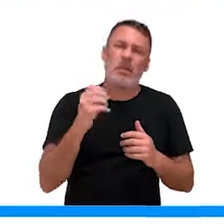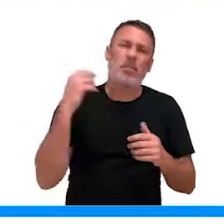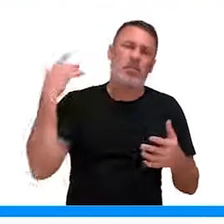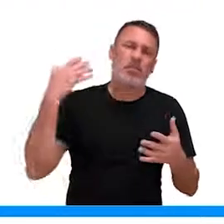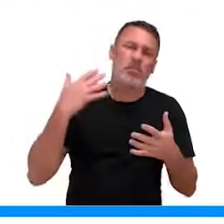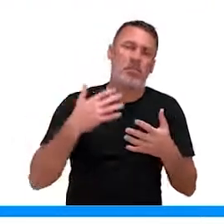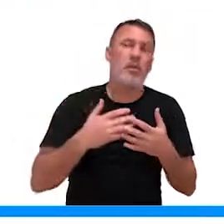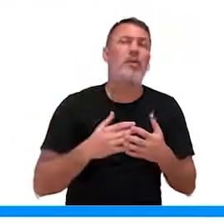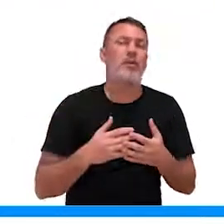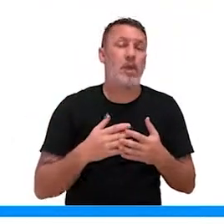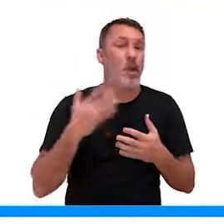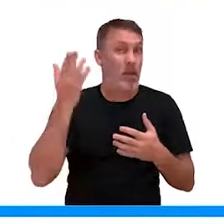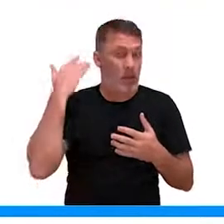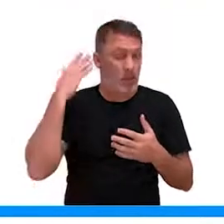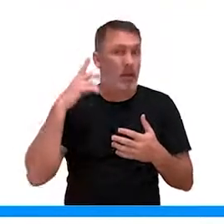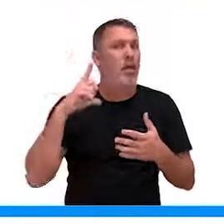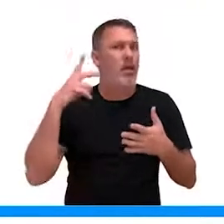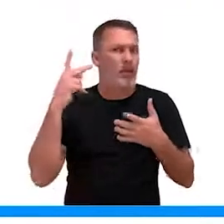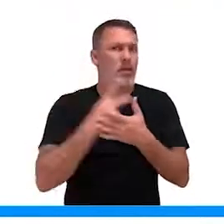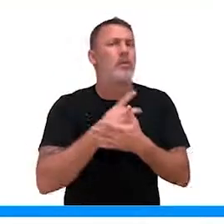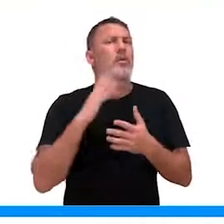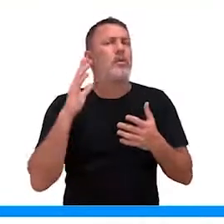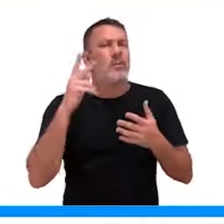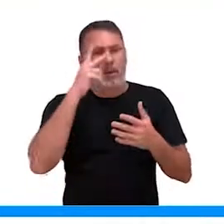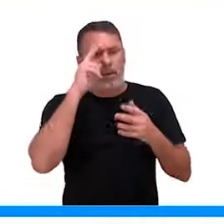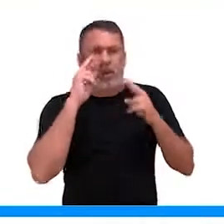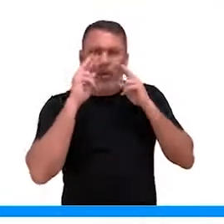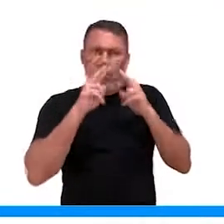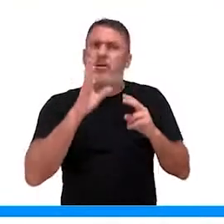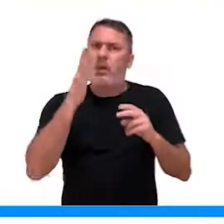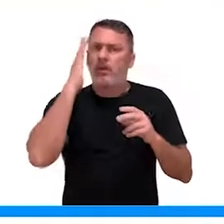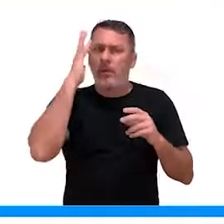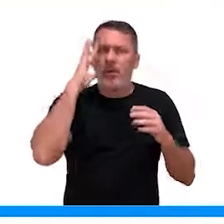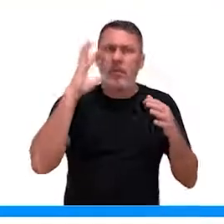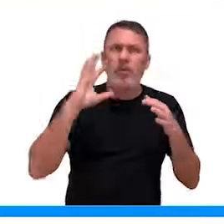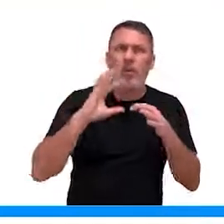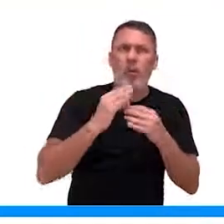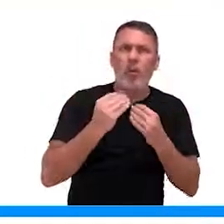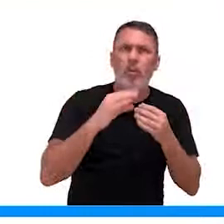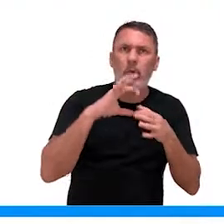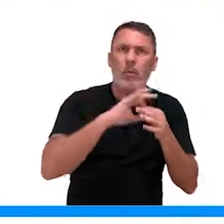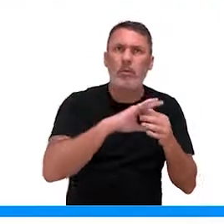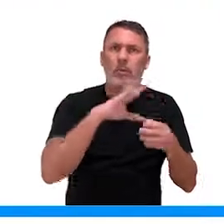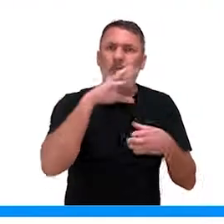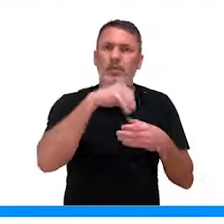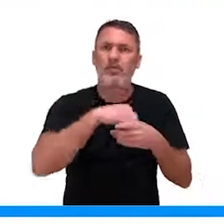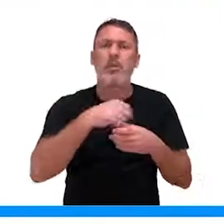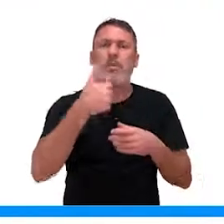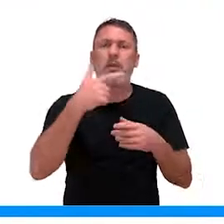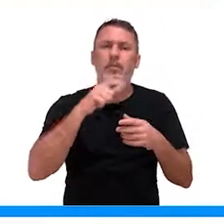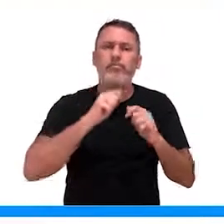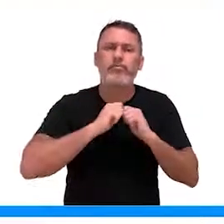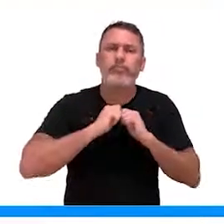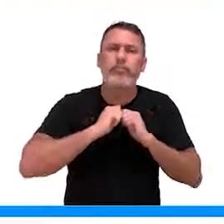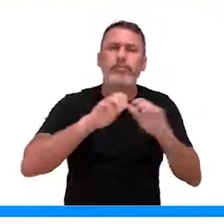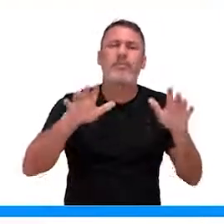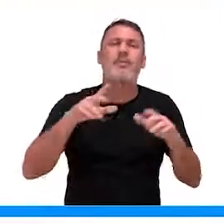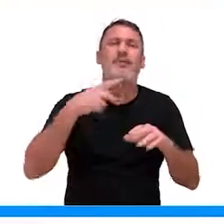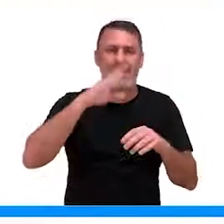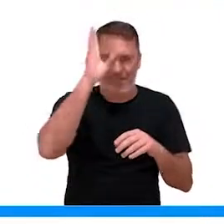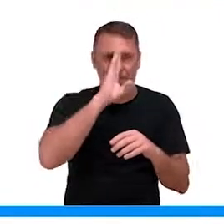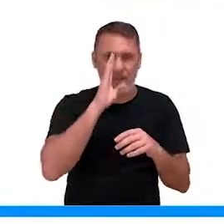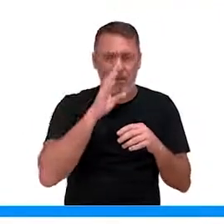Muitos já pensavam nesse contexto, em consolidar a interiorização do território